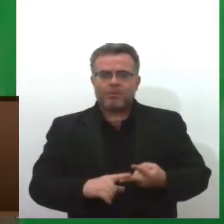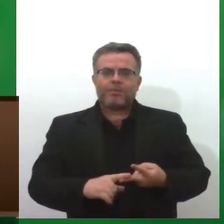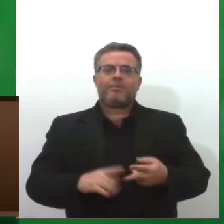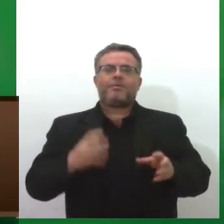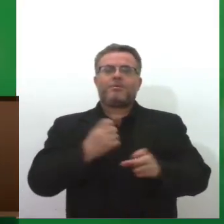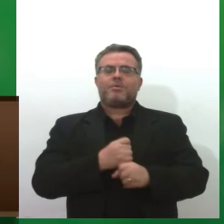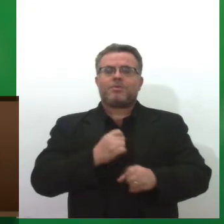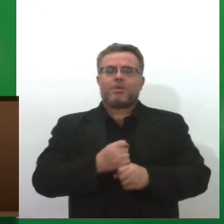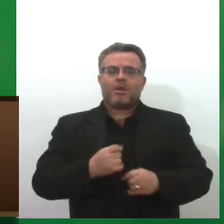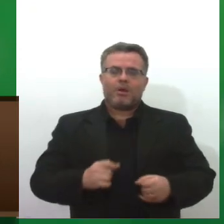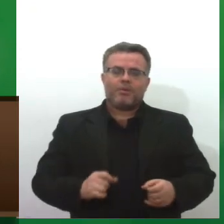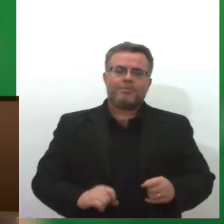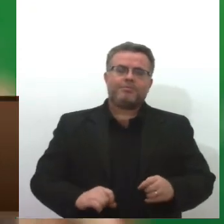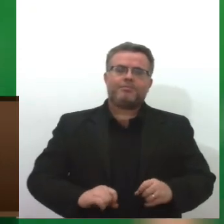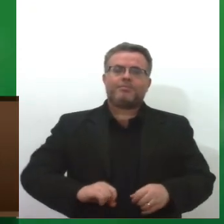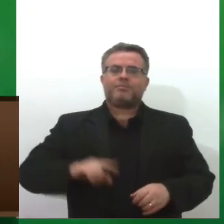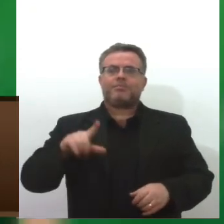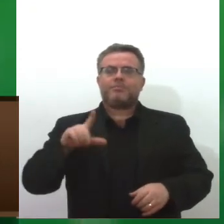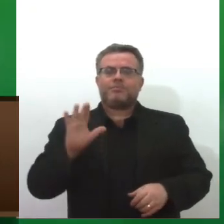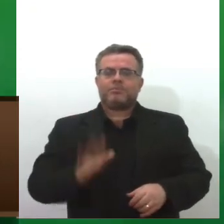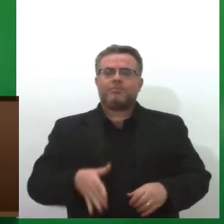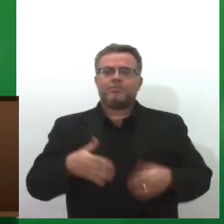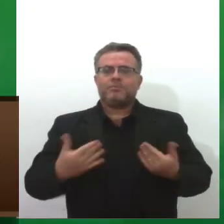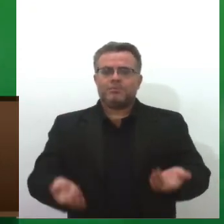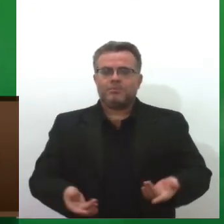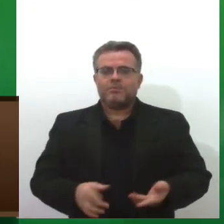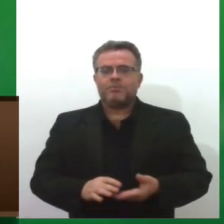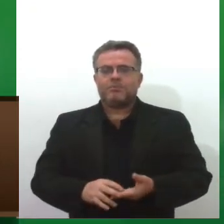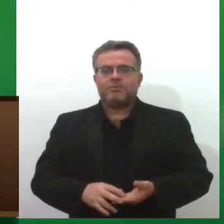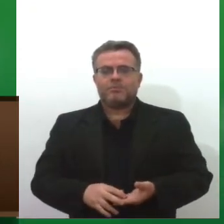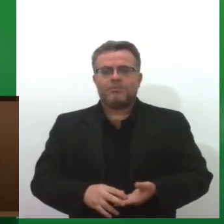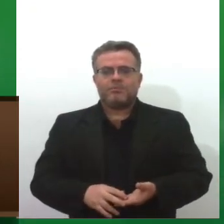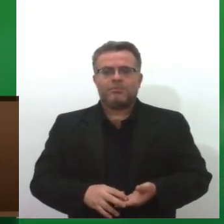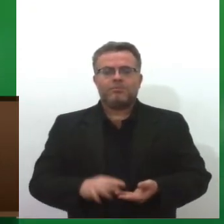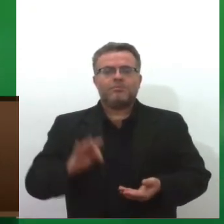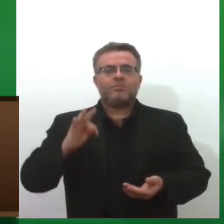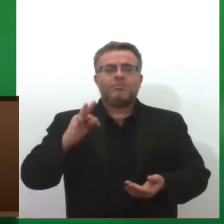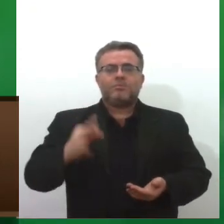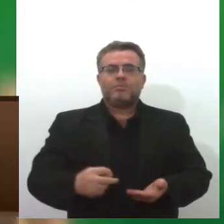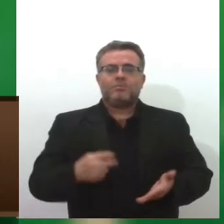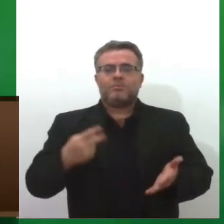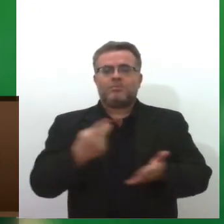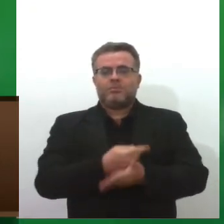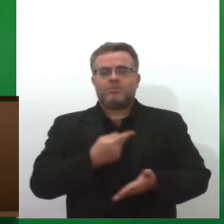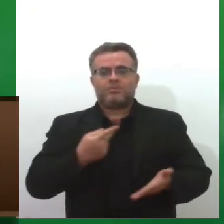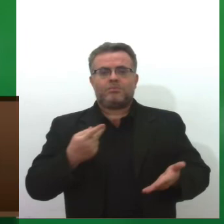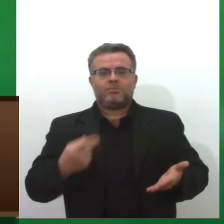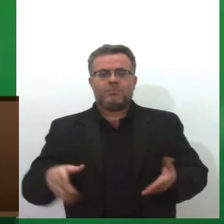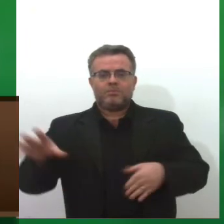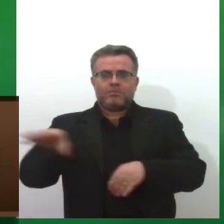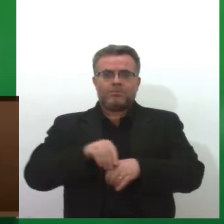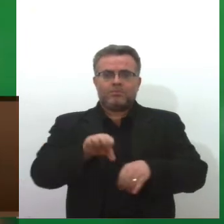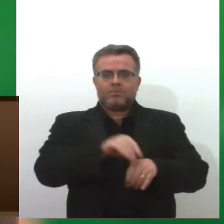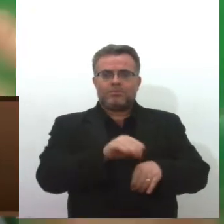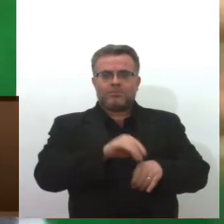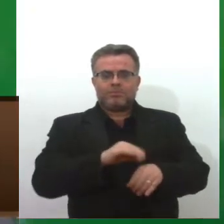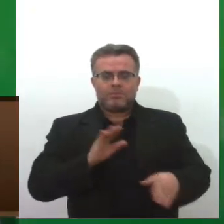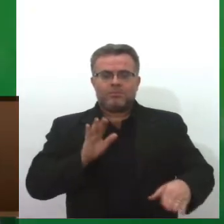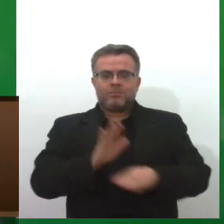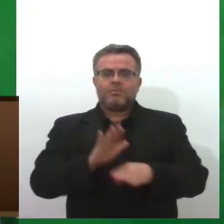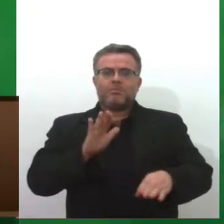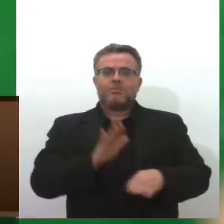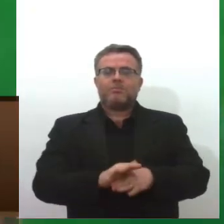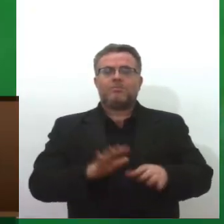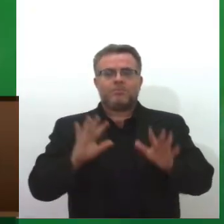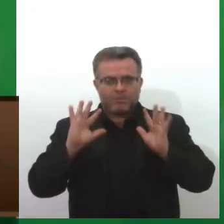não, os internados. Então, todos esses fatores, eles ajudam as melhores tomadas de